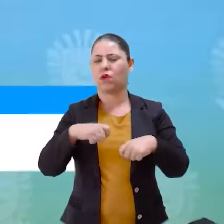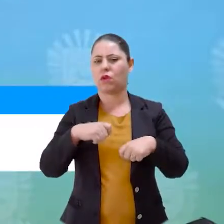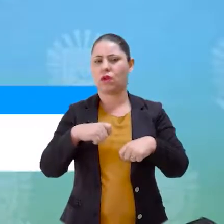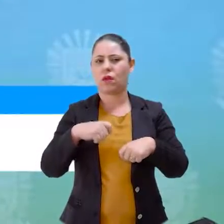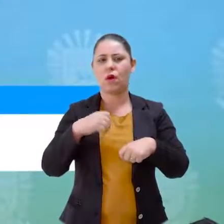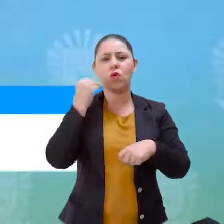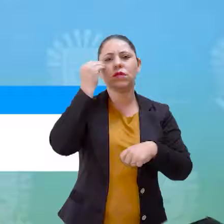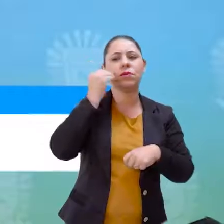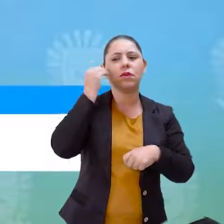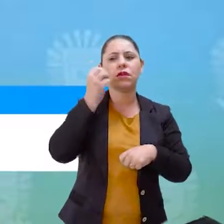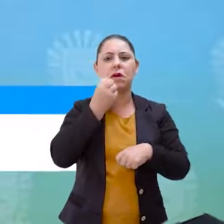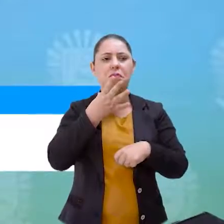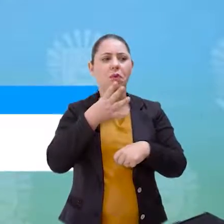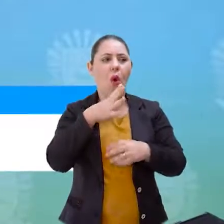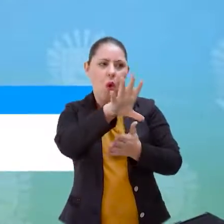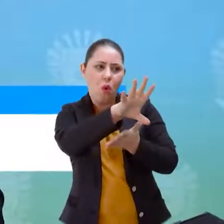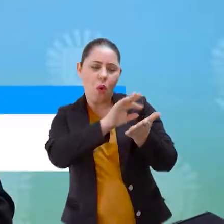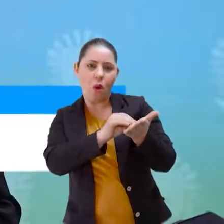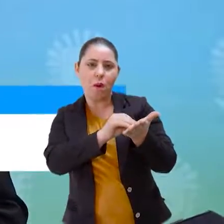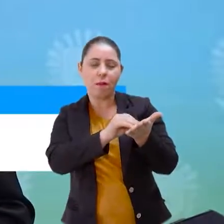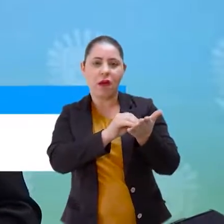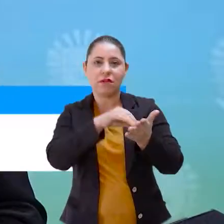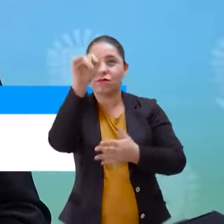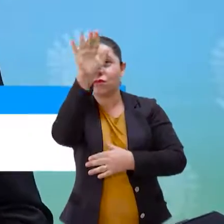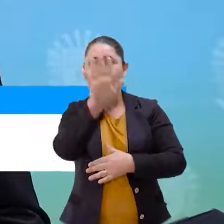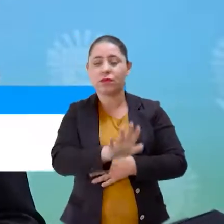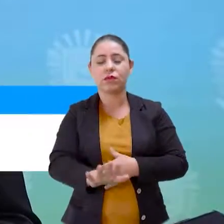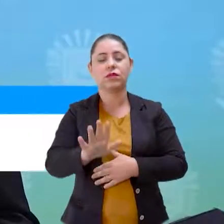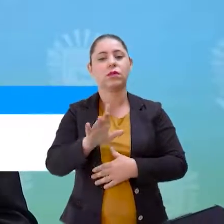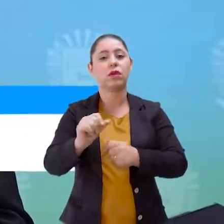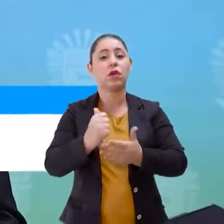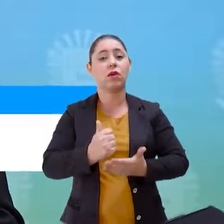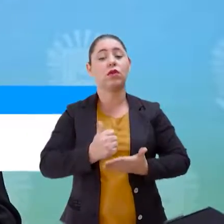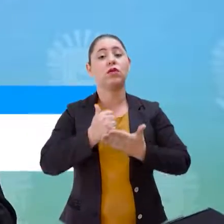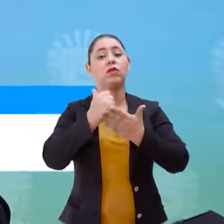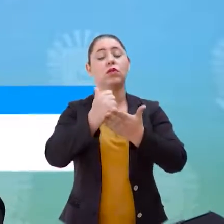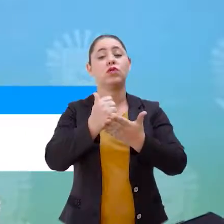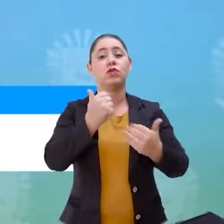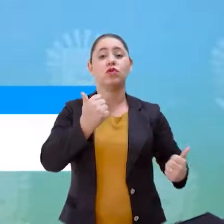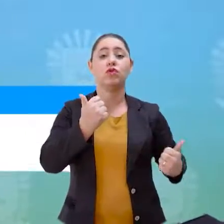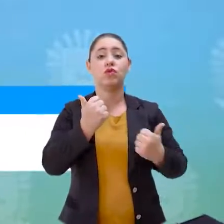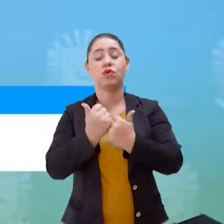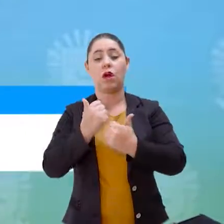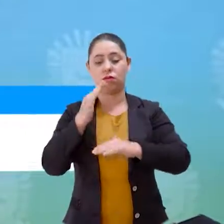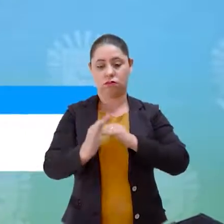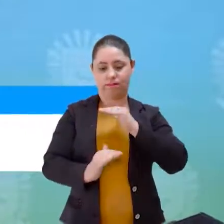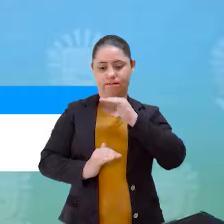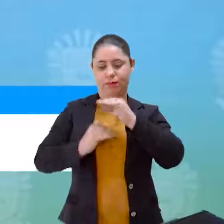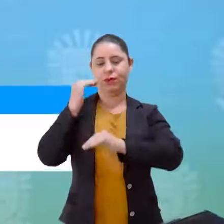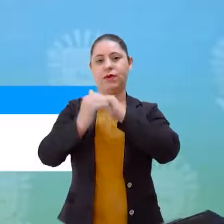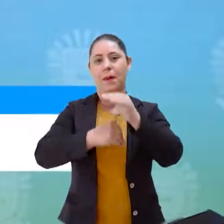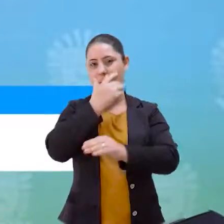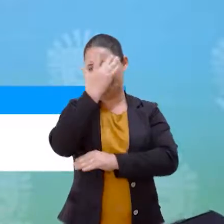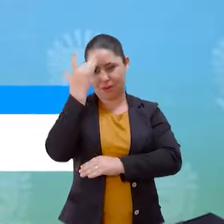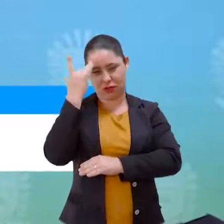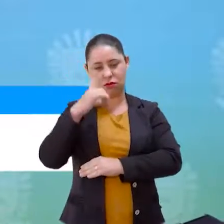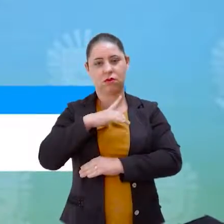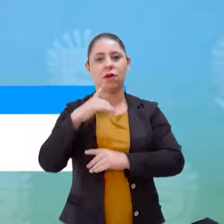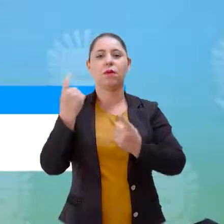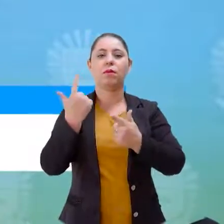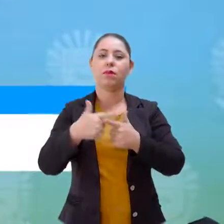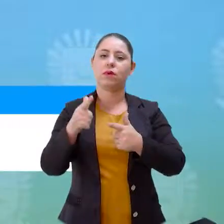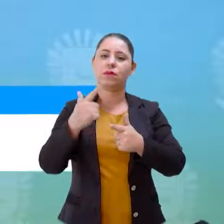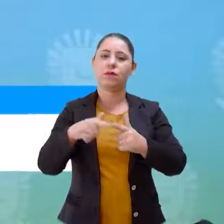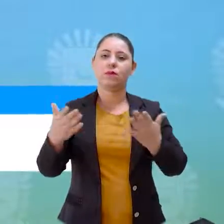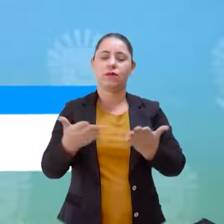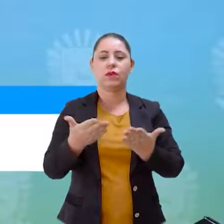temos que buscar todas as boas experiências em todos os estados da federação, né, para conseguir auxiliar e alavancar, impulsionar